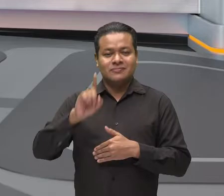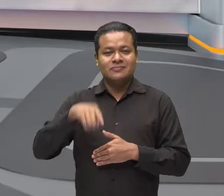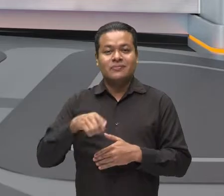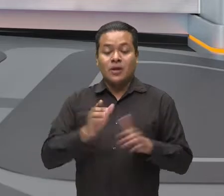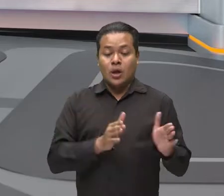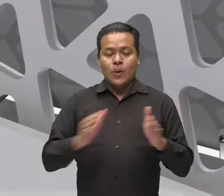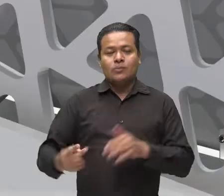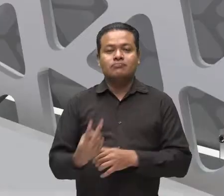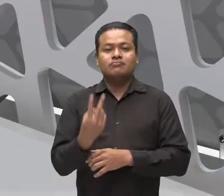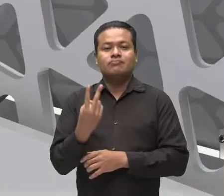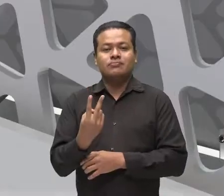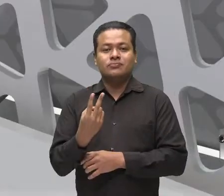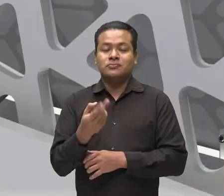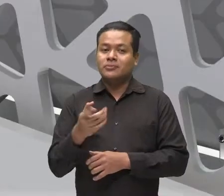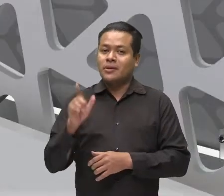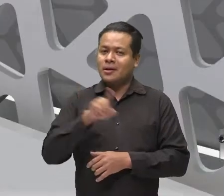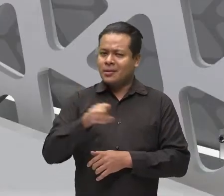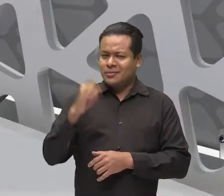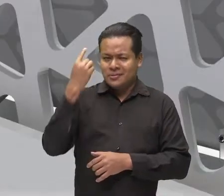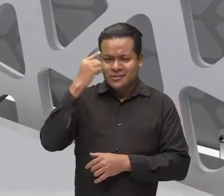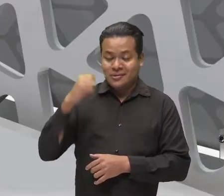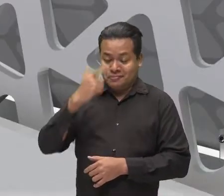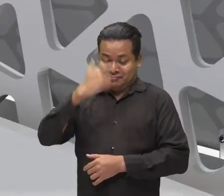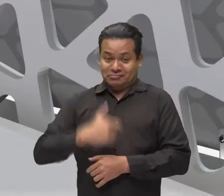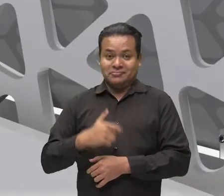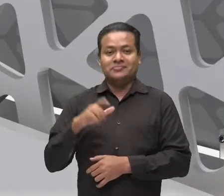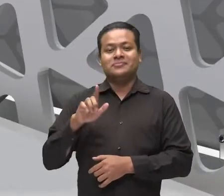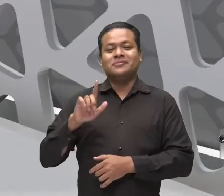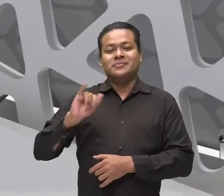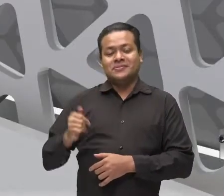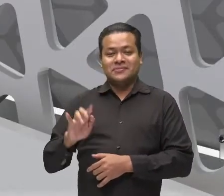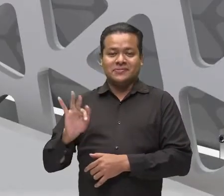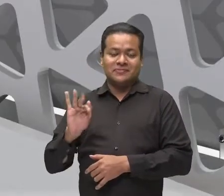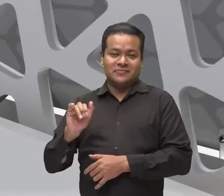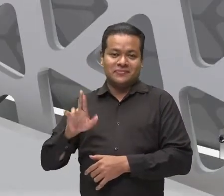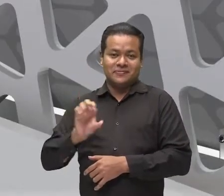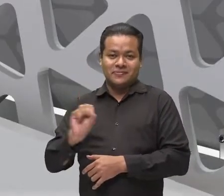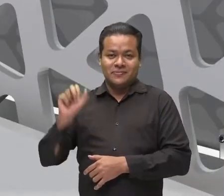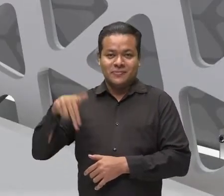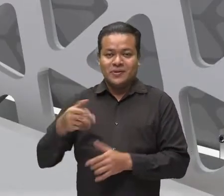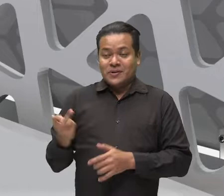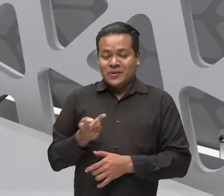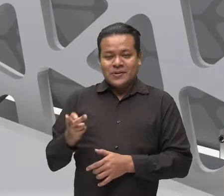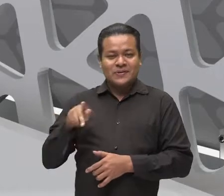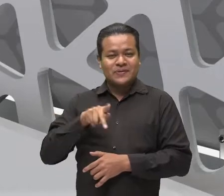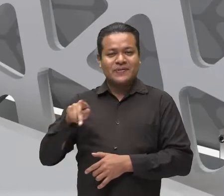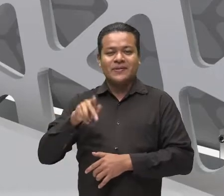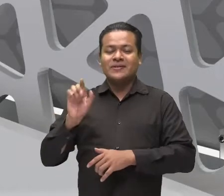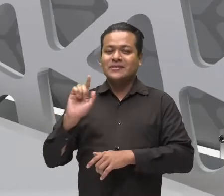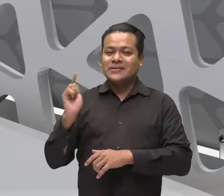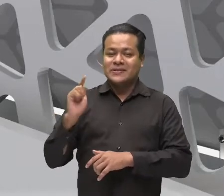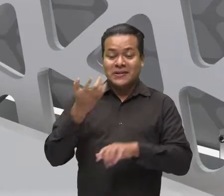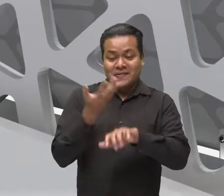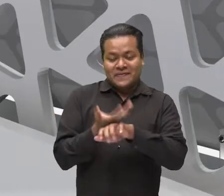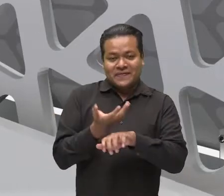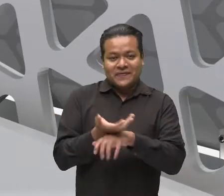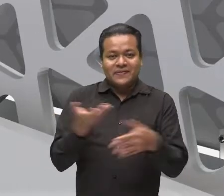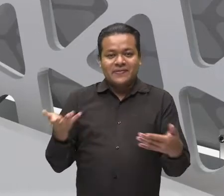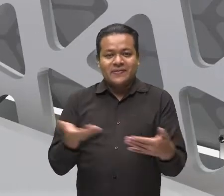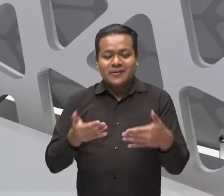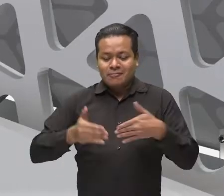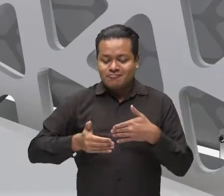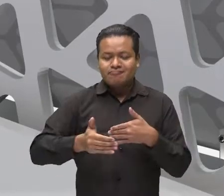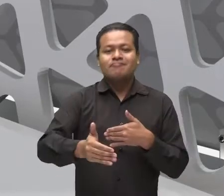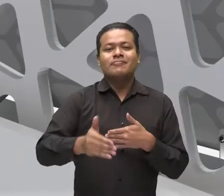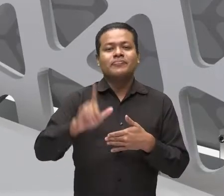unidade 2. Para quem ainda não sabe, né? Professor Jefferson, juntamente com o professor Gilson, somos os professores aí de geografia de vocês. Aqui no nosso